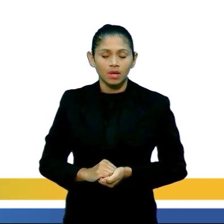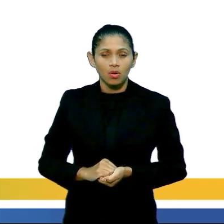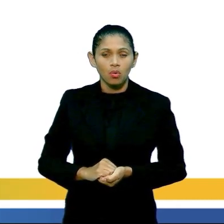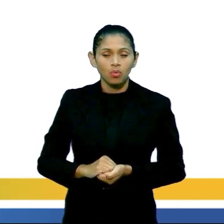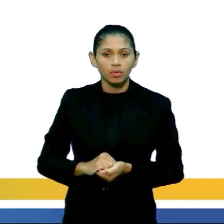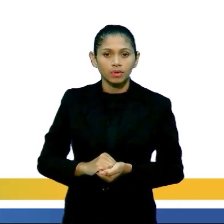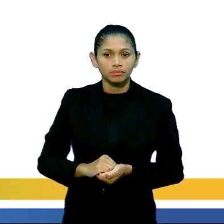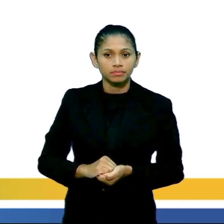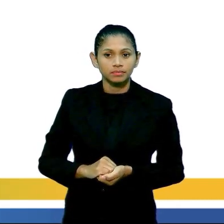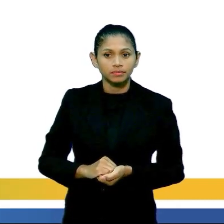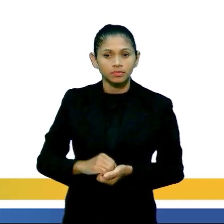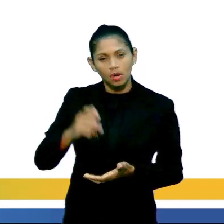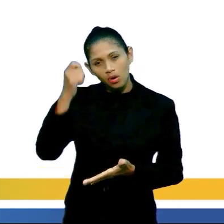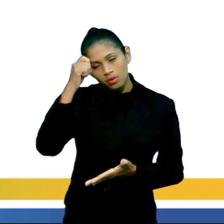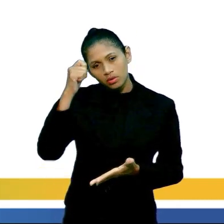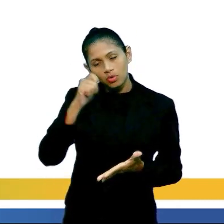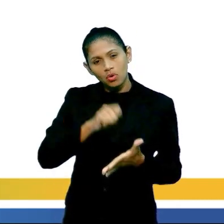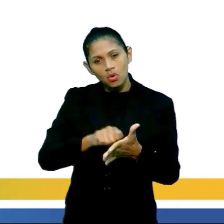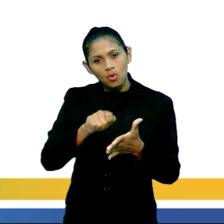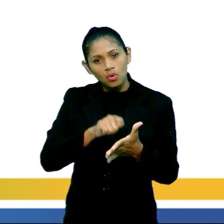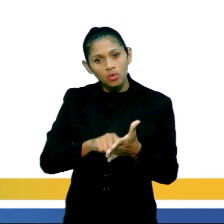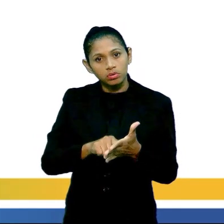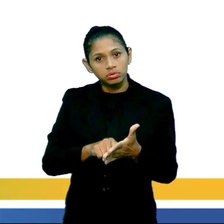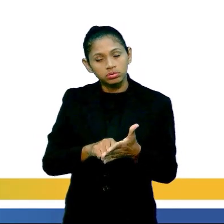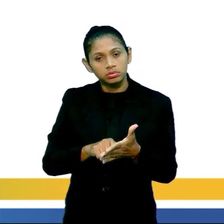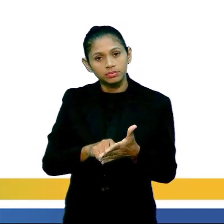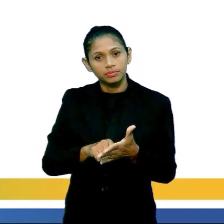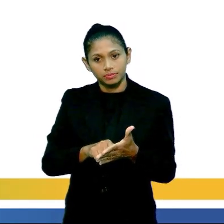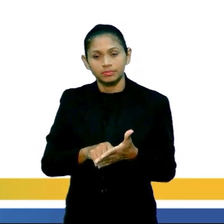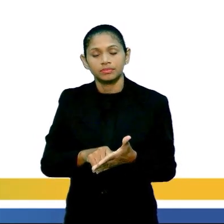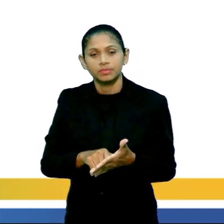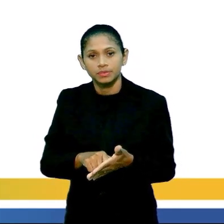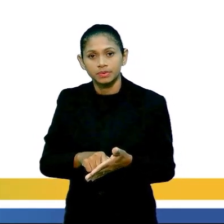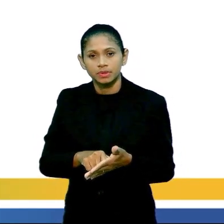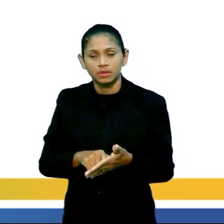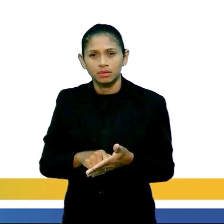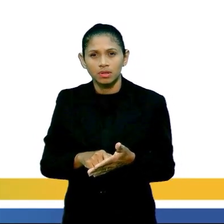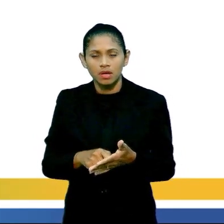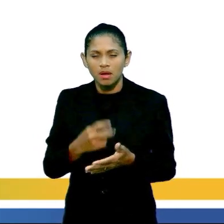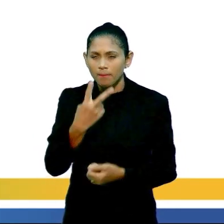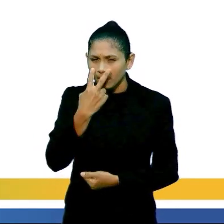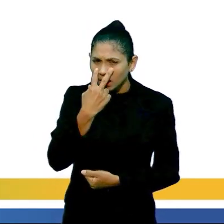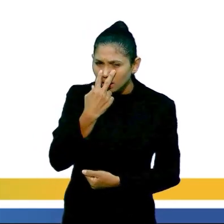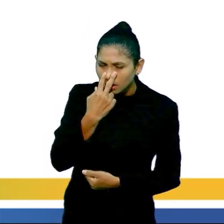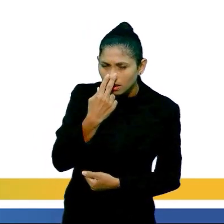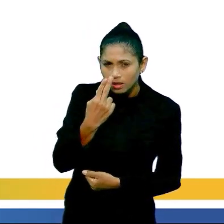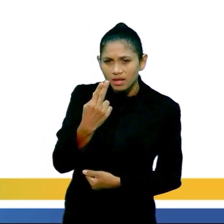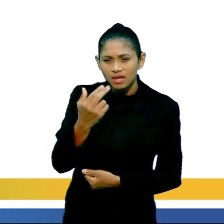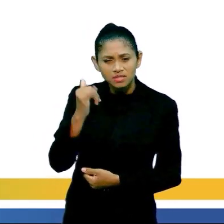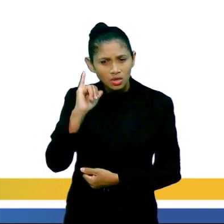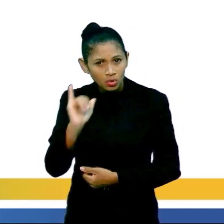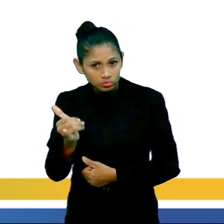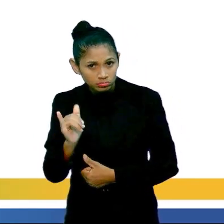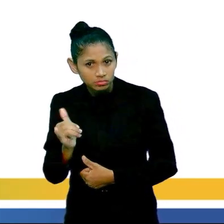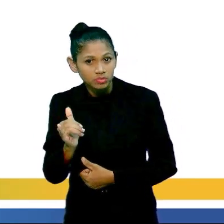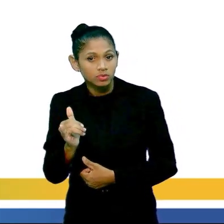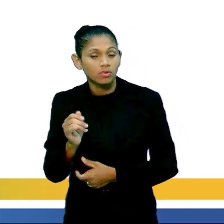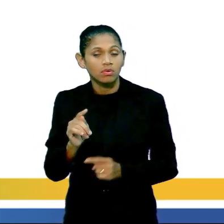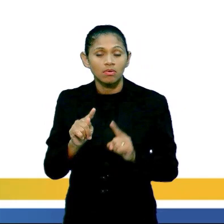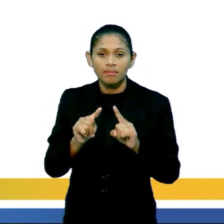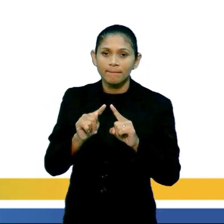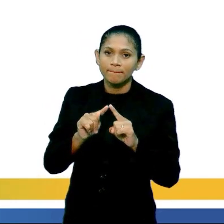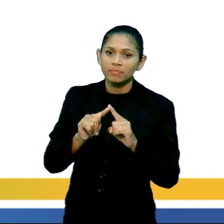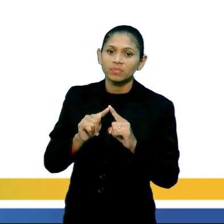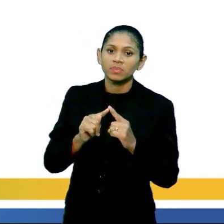que ele não é narrador porque o narrador é do tipo narrativo, né? E aqui, como nós temos um poema, aí a pessoa